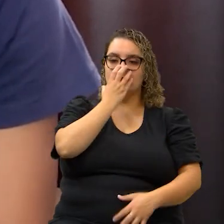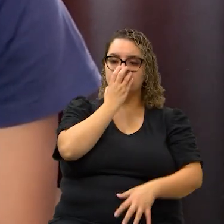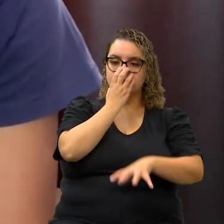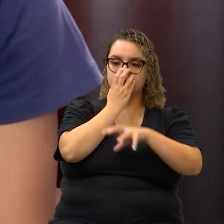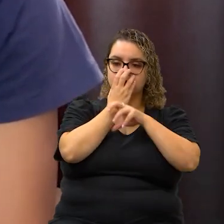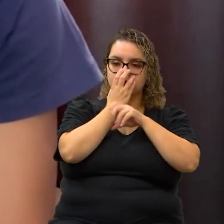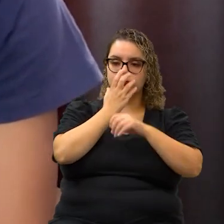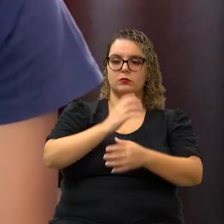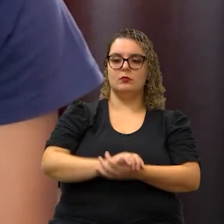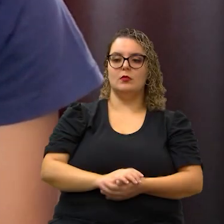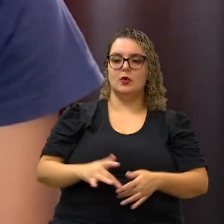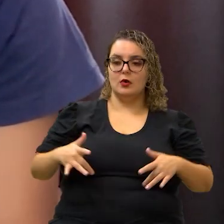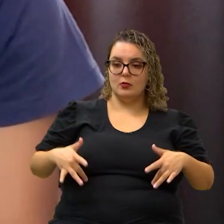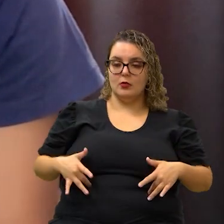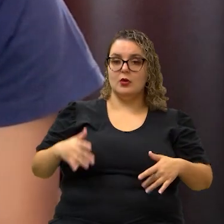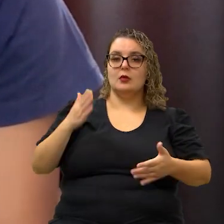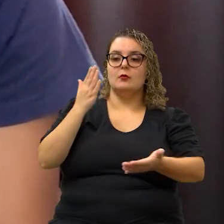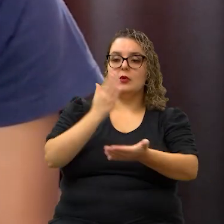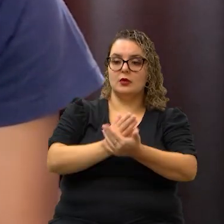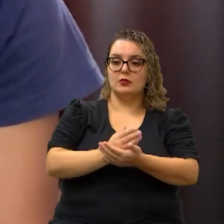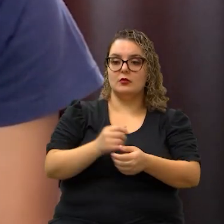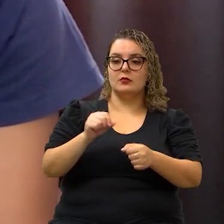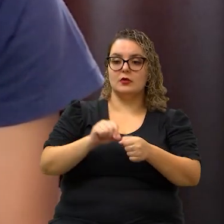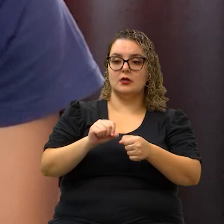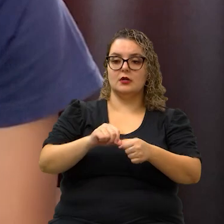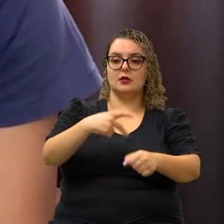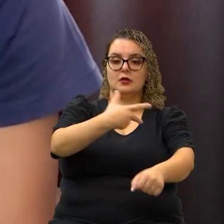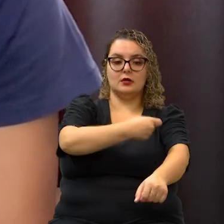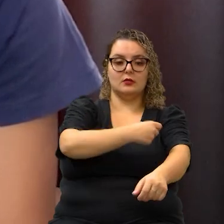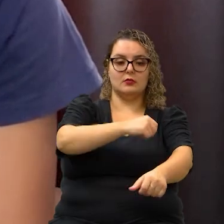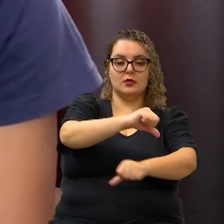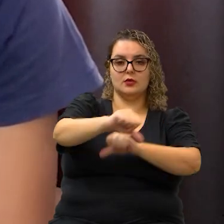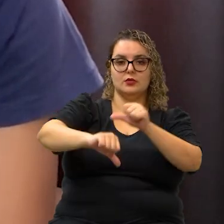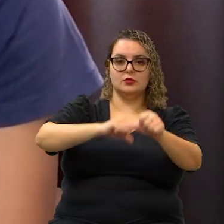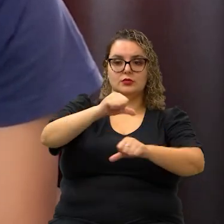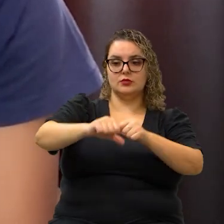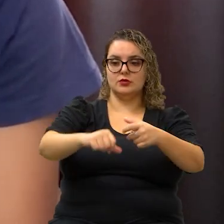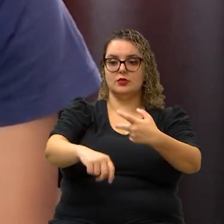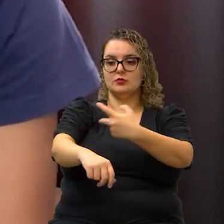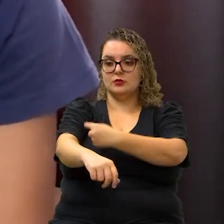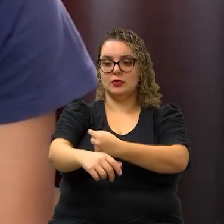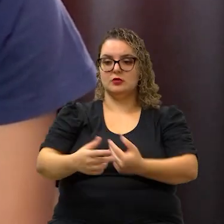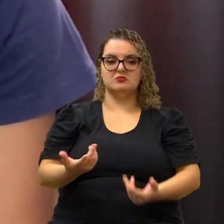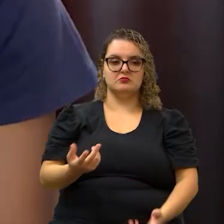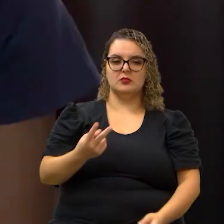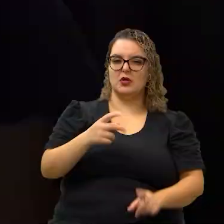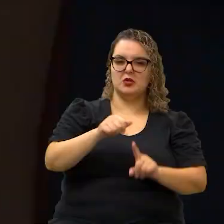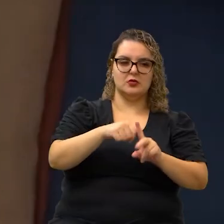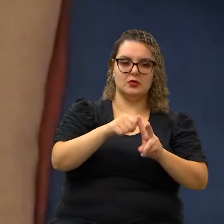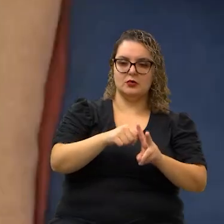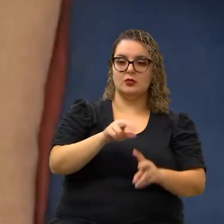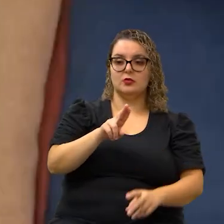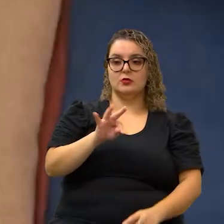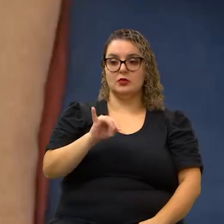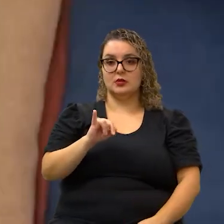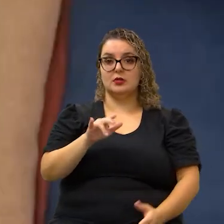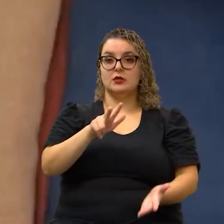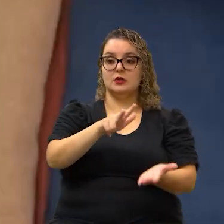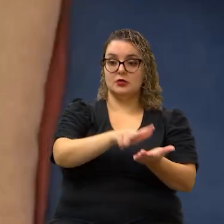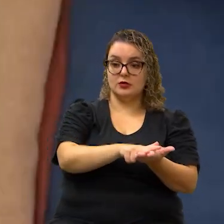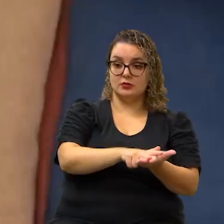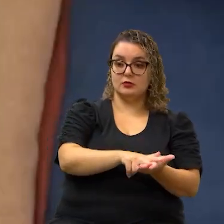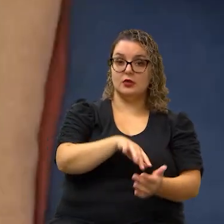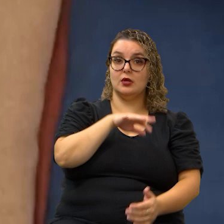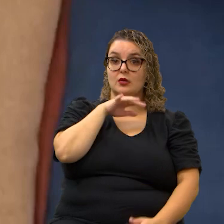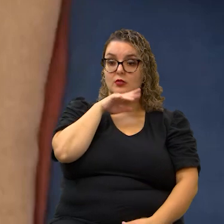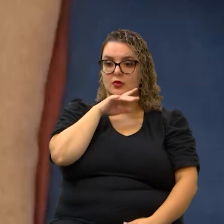hemodiálise. Fiquei, eu acho que aí uns 2 meses na UTI, fiquei ruim. E aconteceu